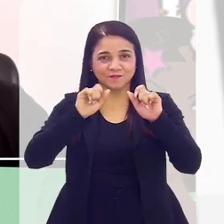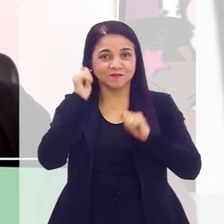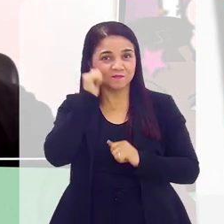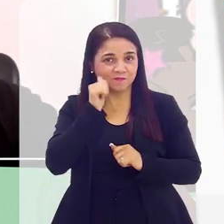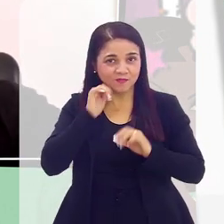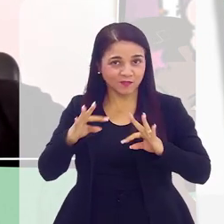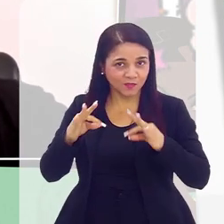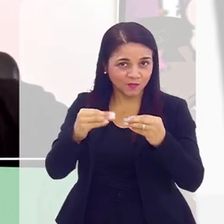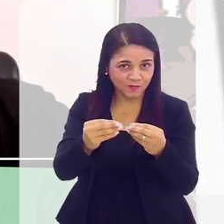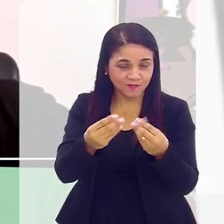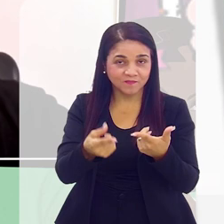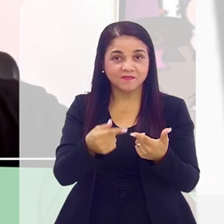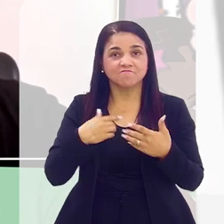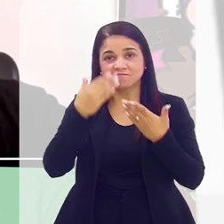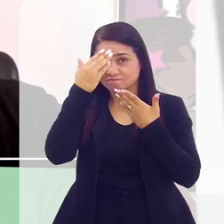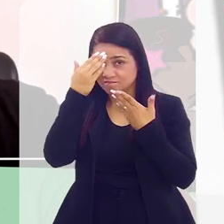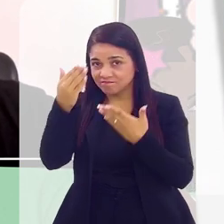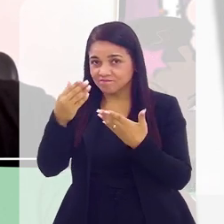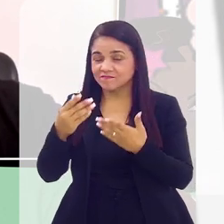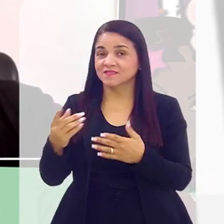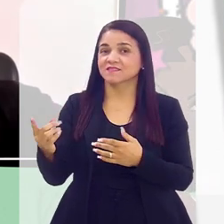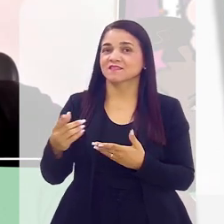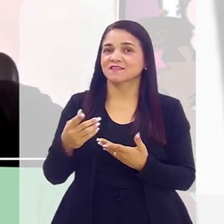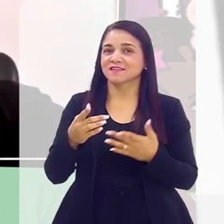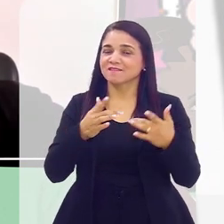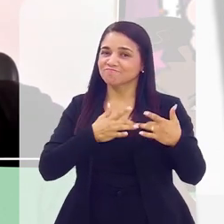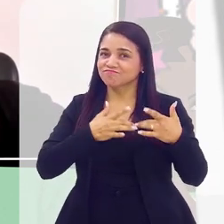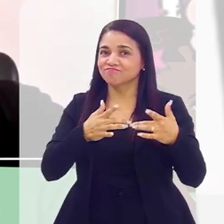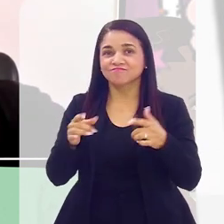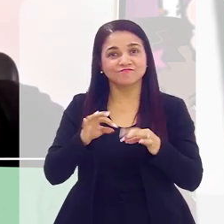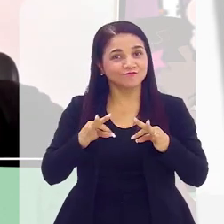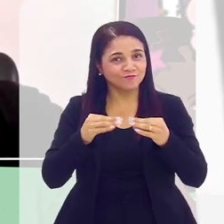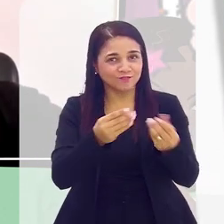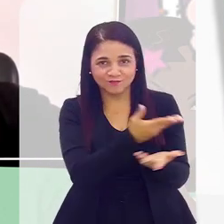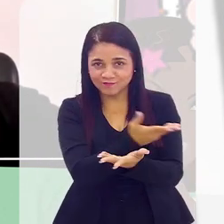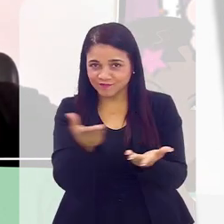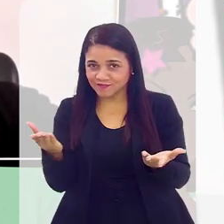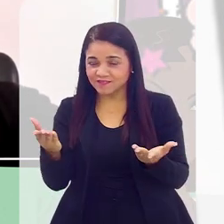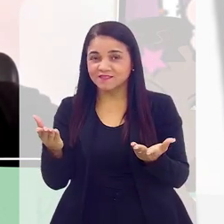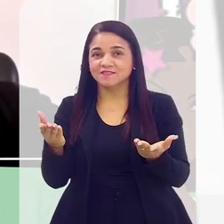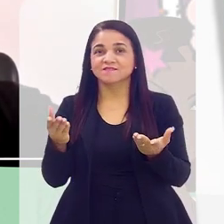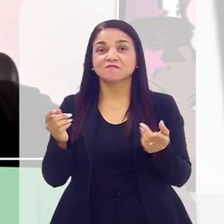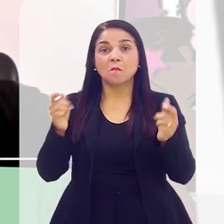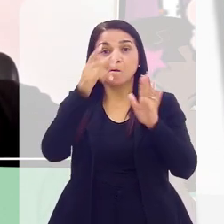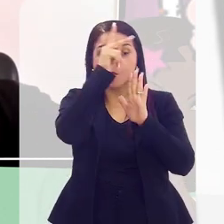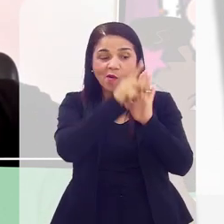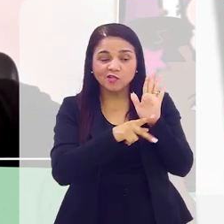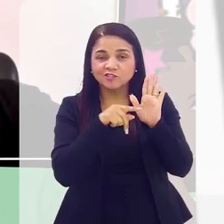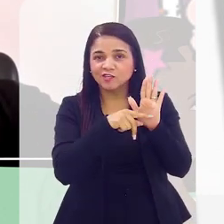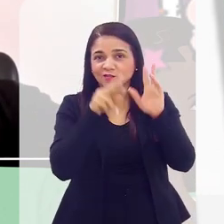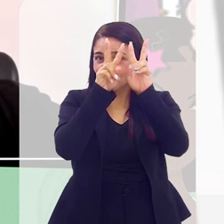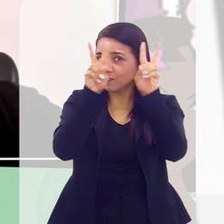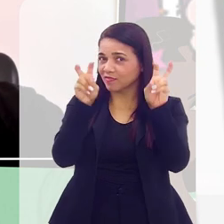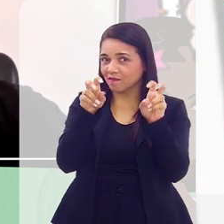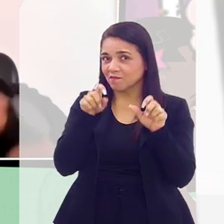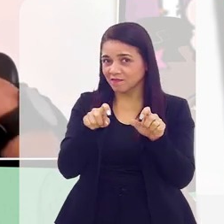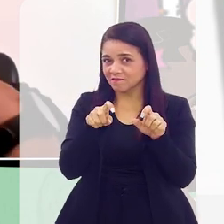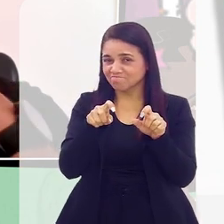Mulher. Gostaria imensamente de agradecer a disponibilidade de todos para falar de um